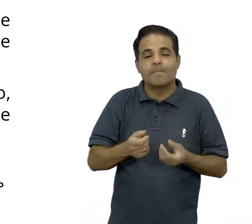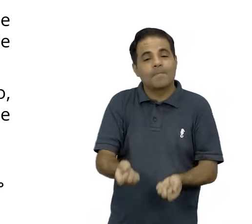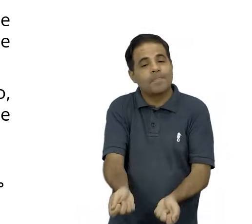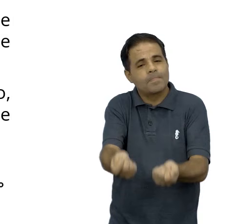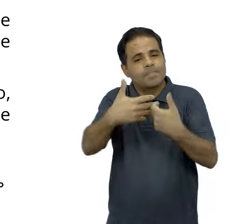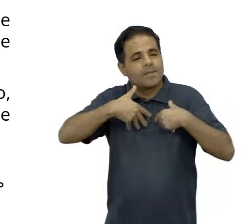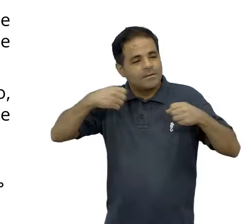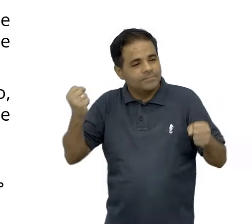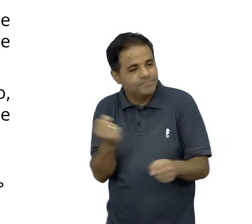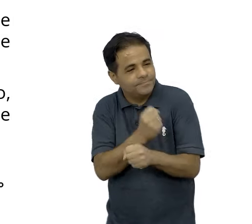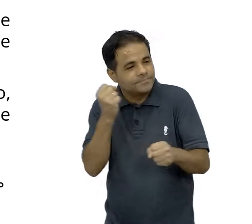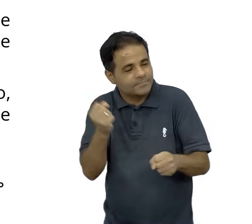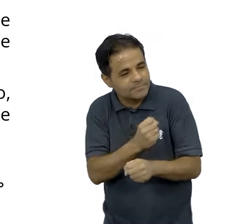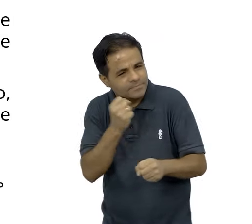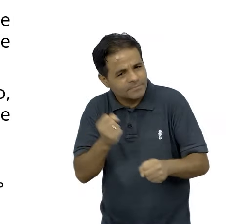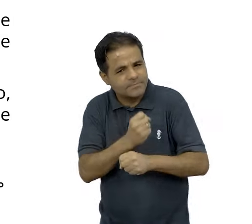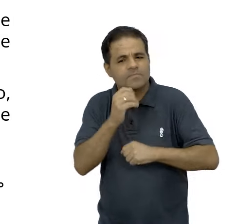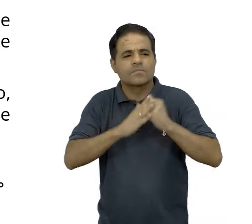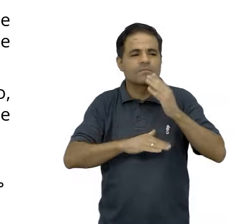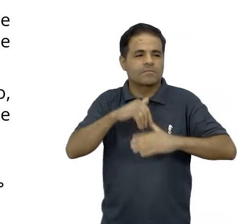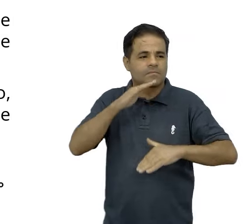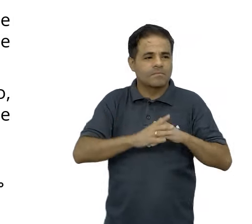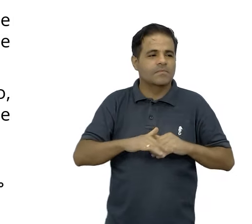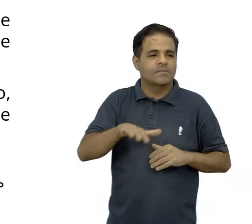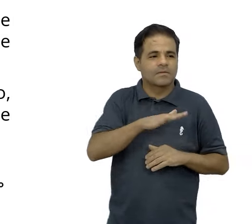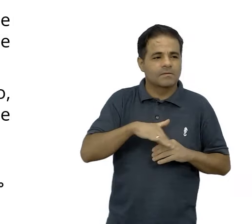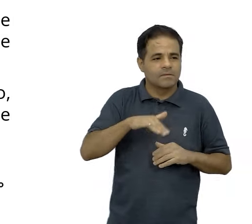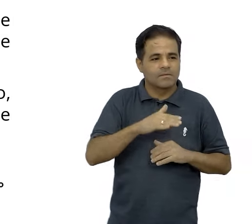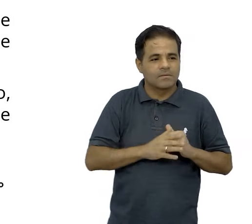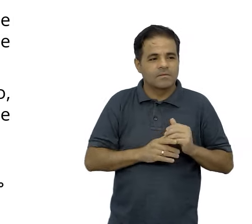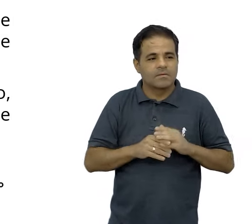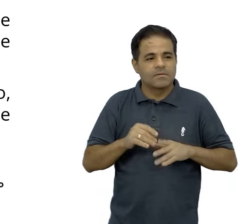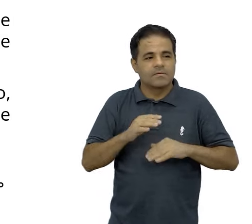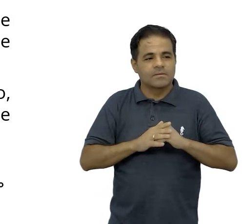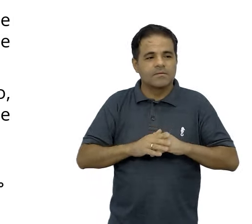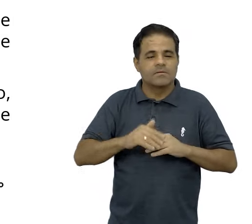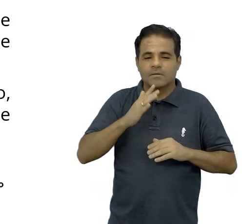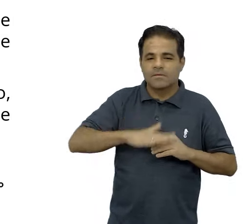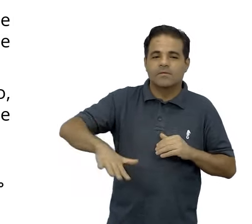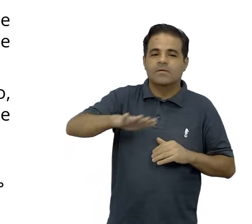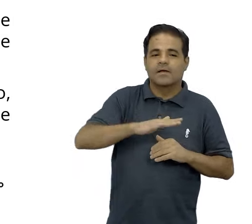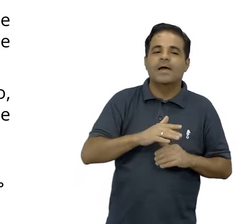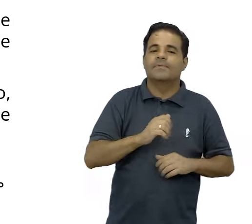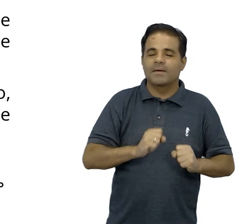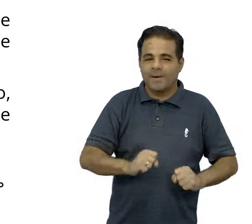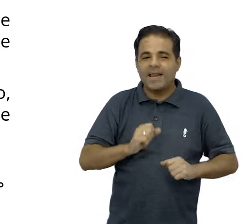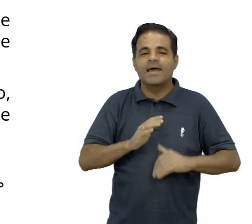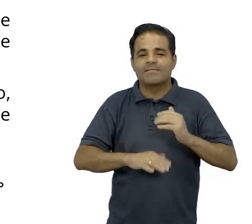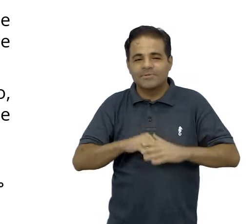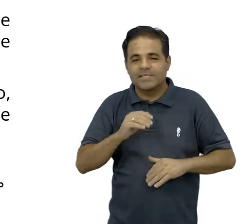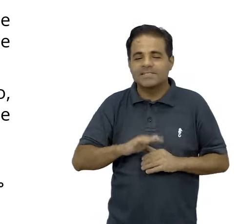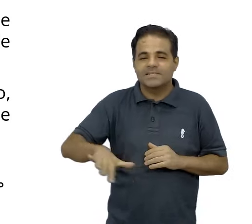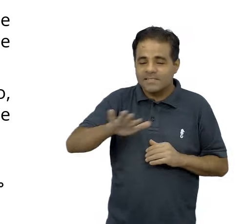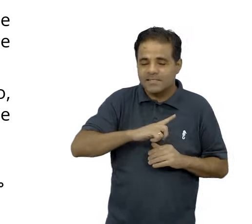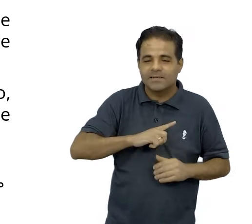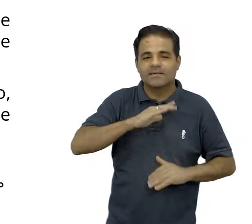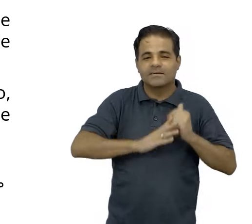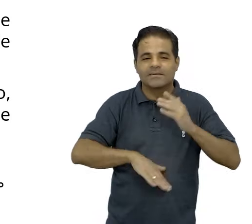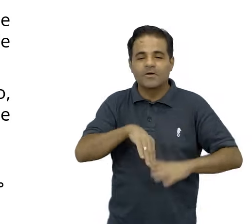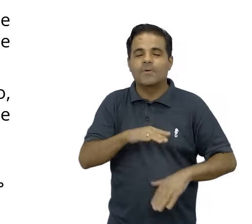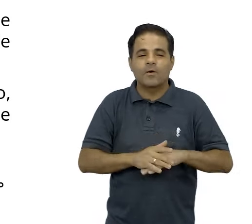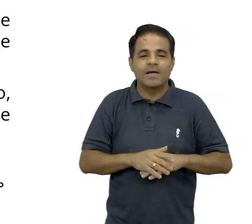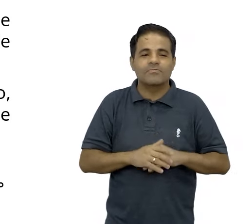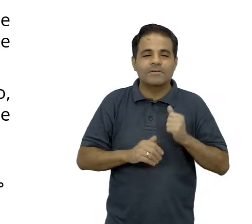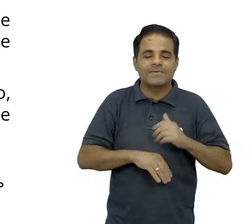ajuda a costurar todas as ações de formação e de ensino que serão desenvolvidas aí como as